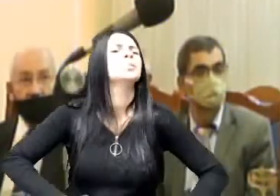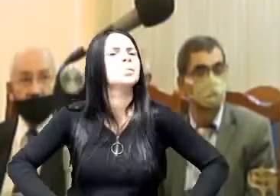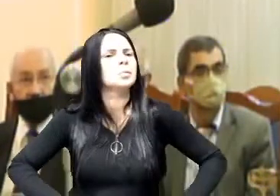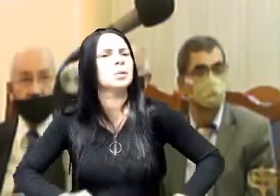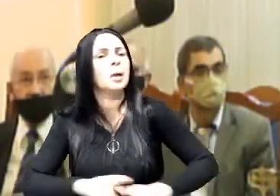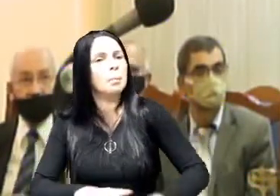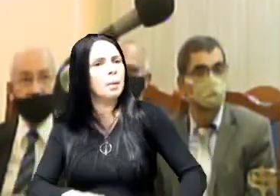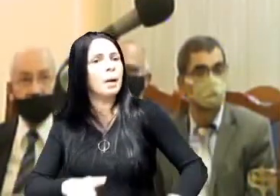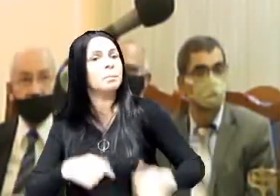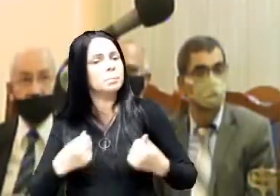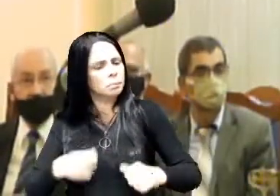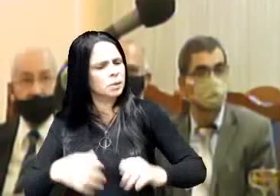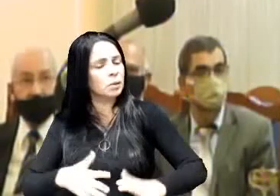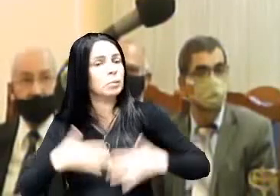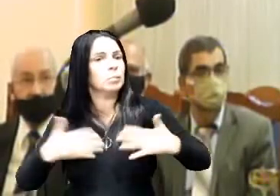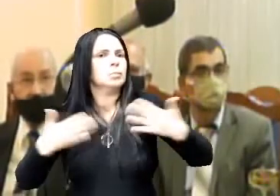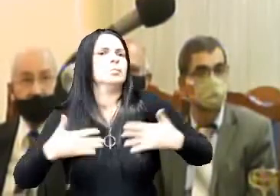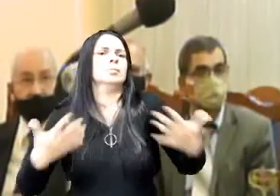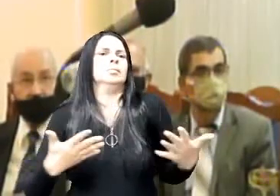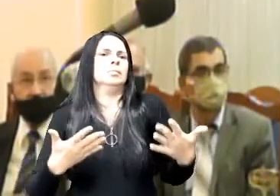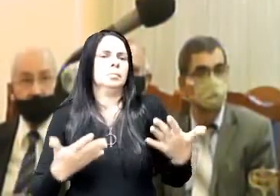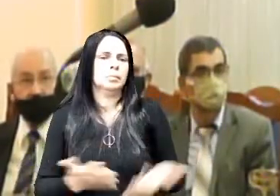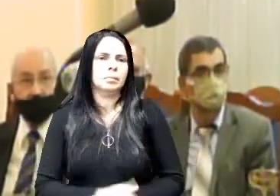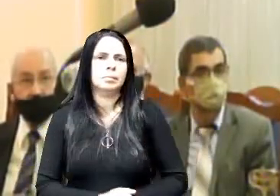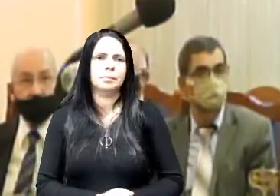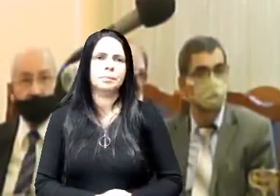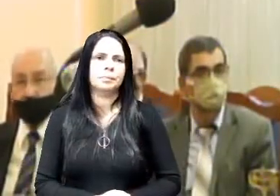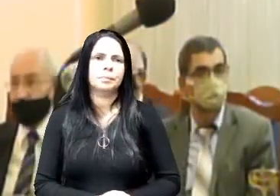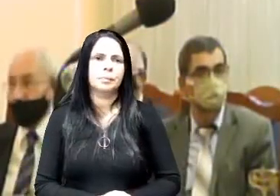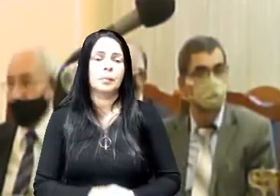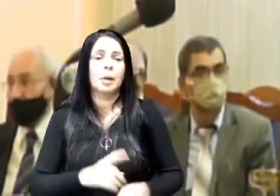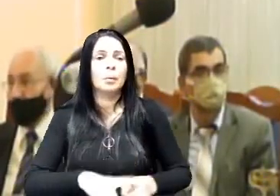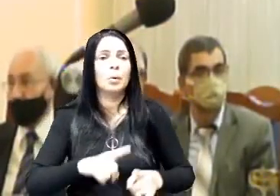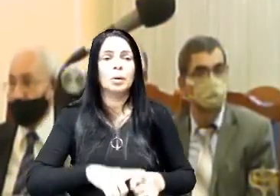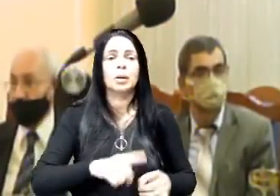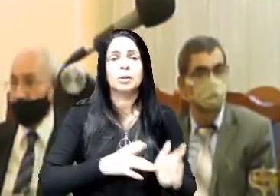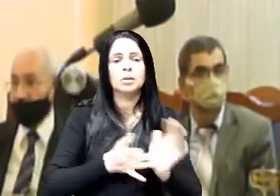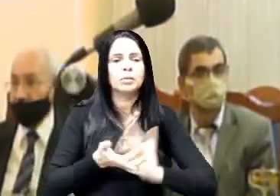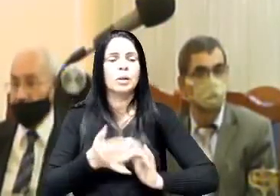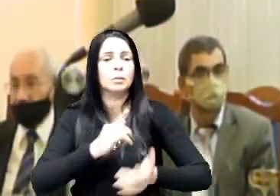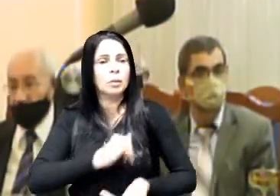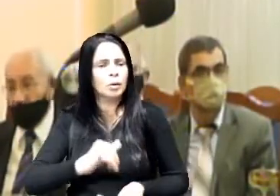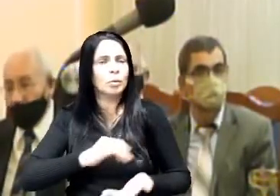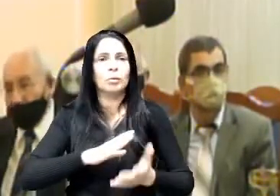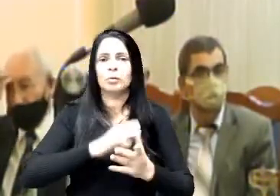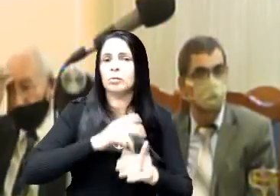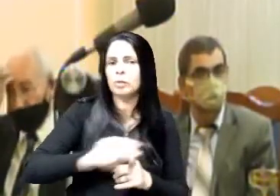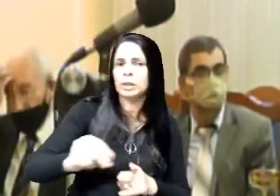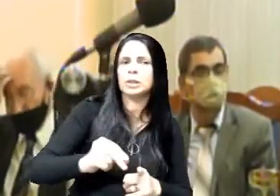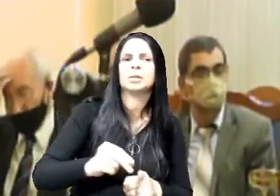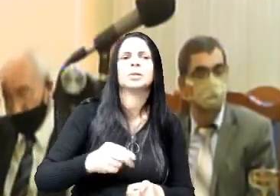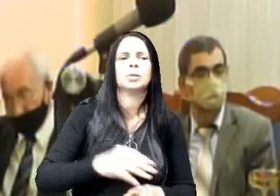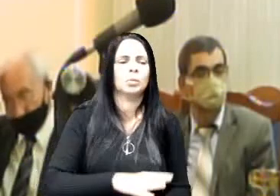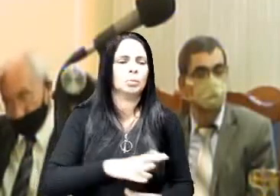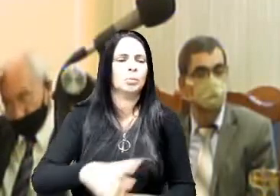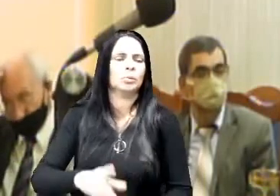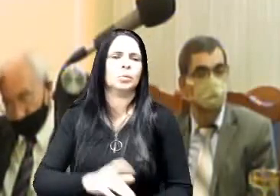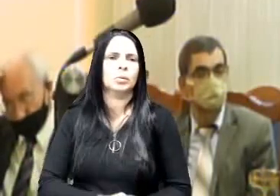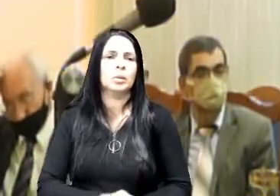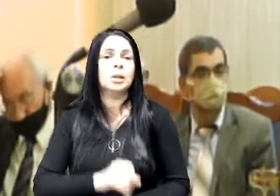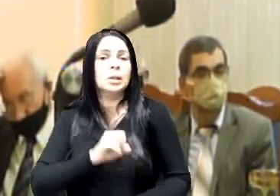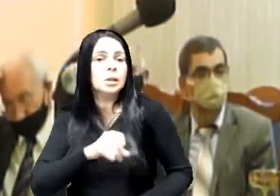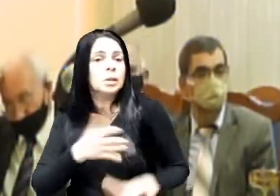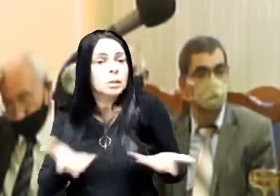animado, seja animada, porque eu venci o mundo. E se